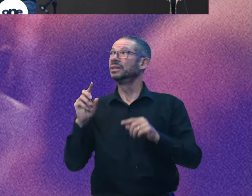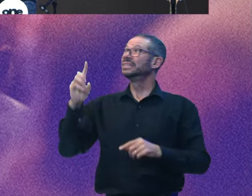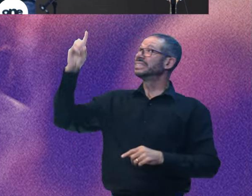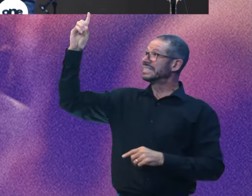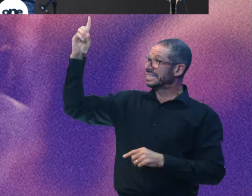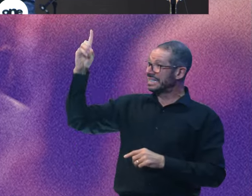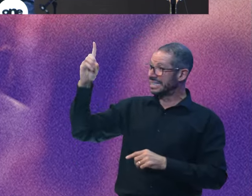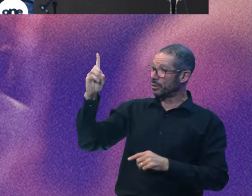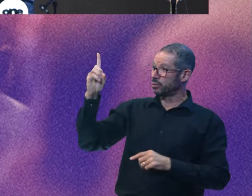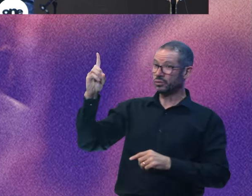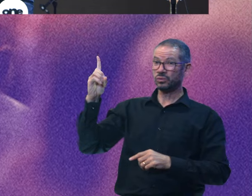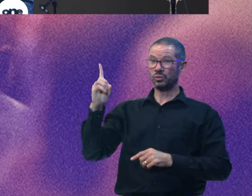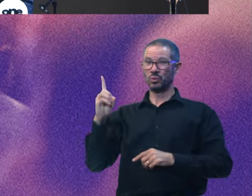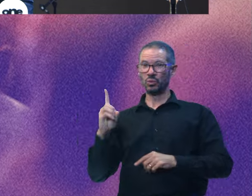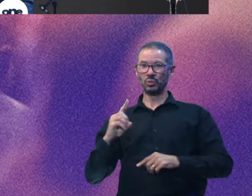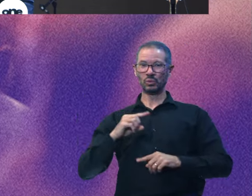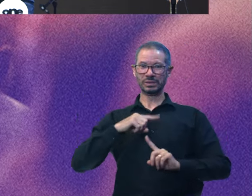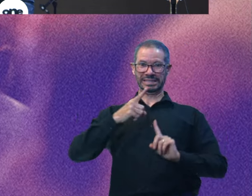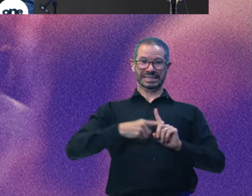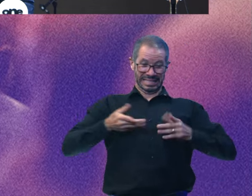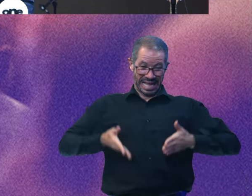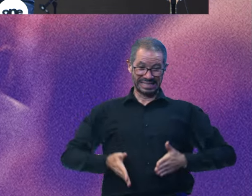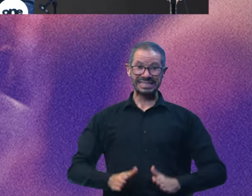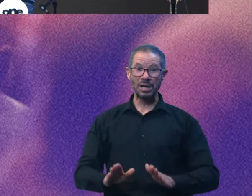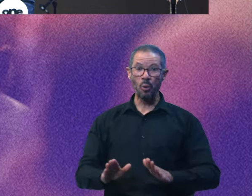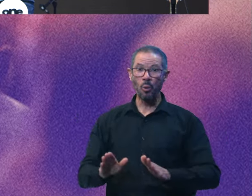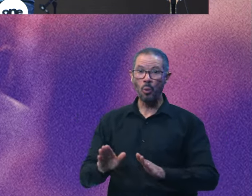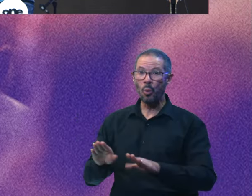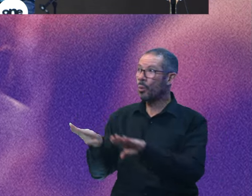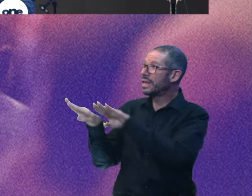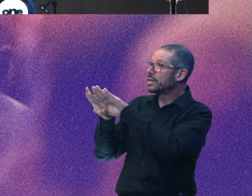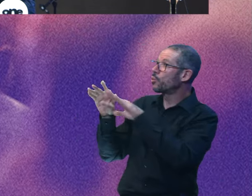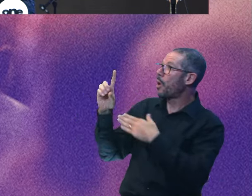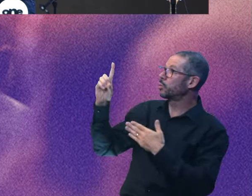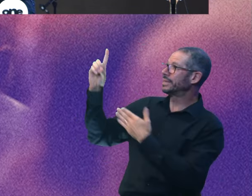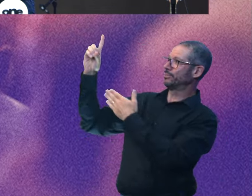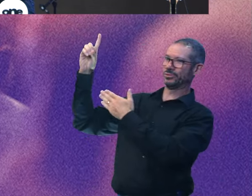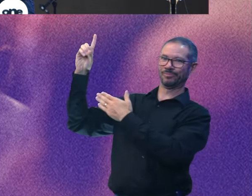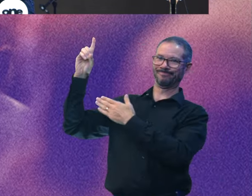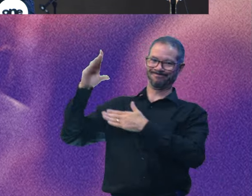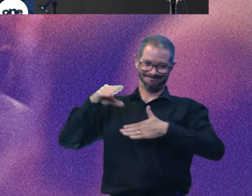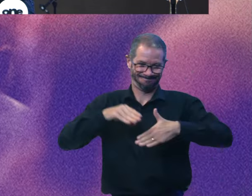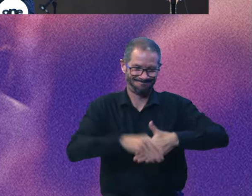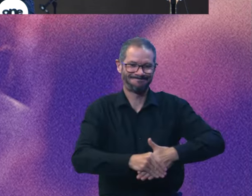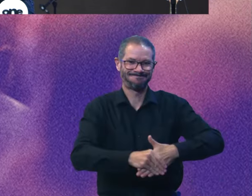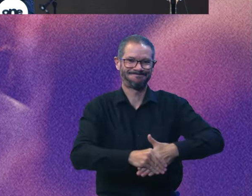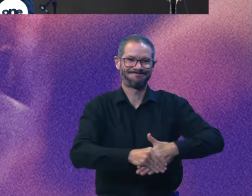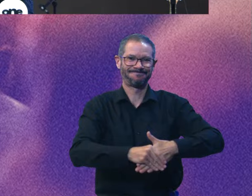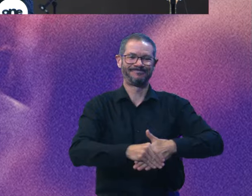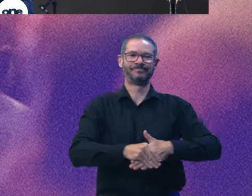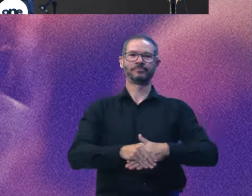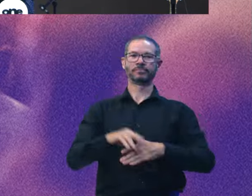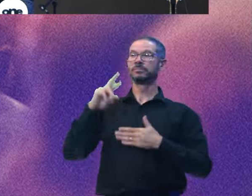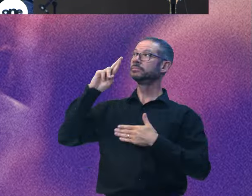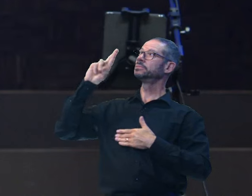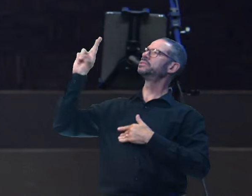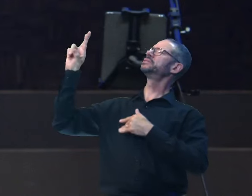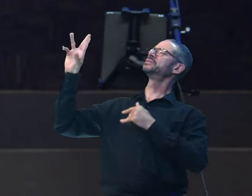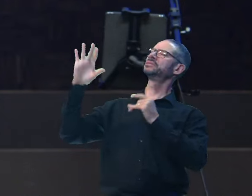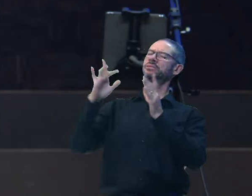que ser igual a Deus fosse algo que devesse se apegar. até aqui. Senhor